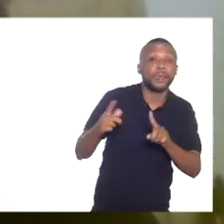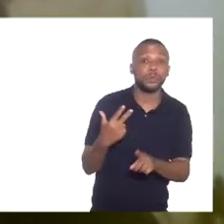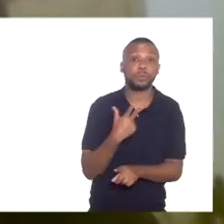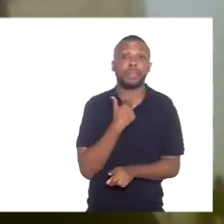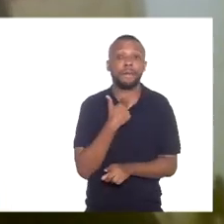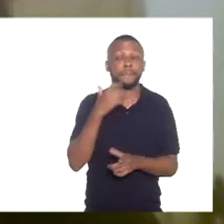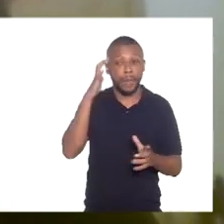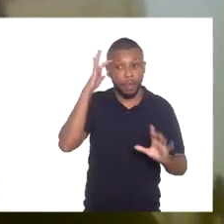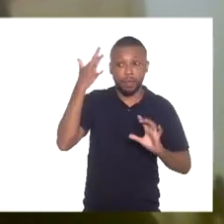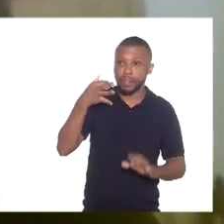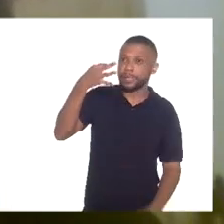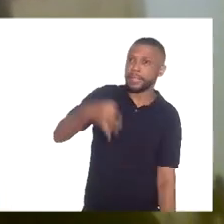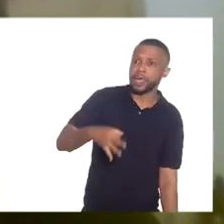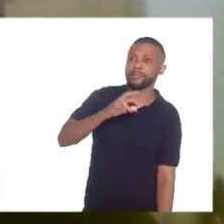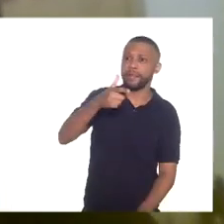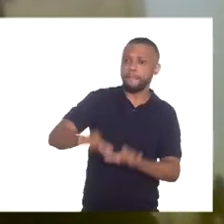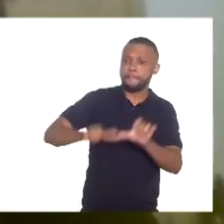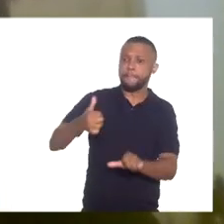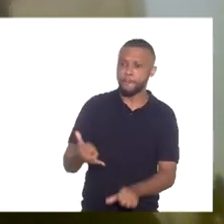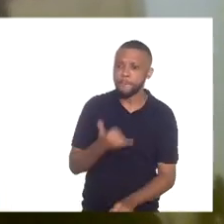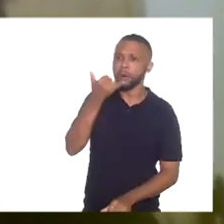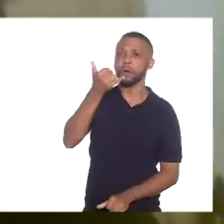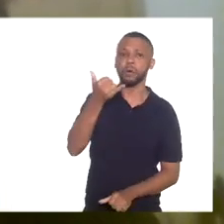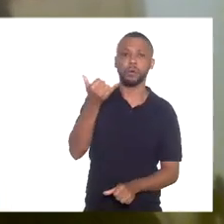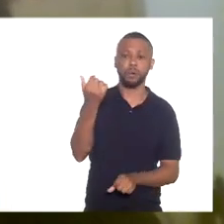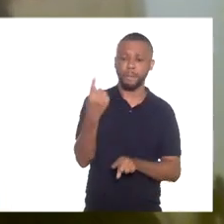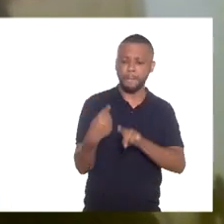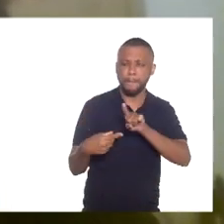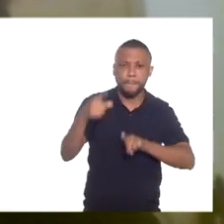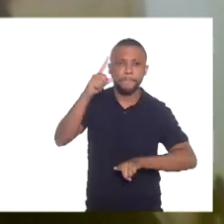outra. A gente não consegue dar uma guinada num